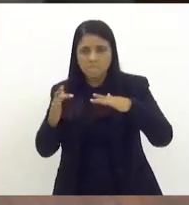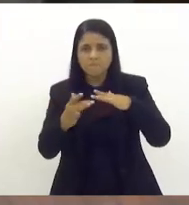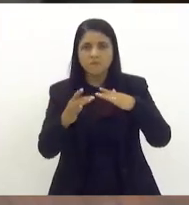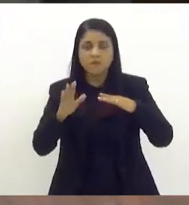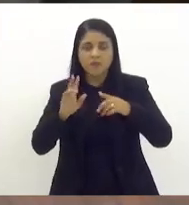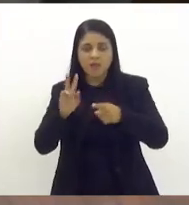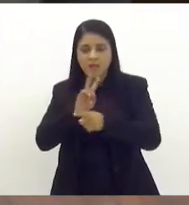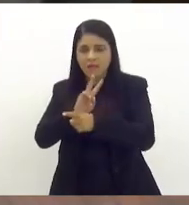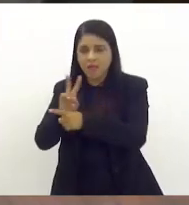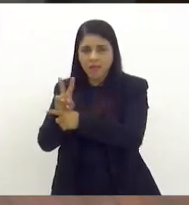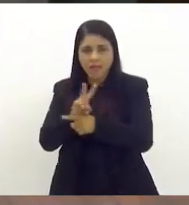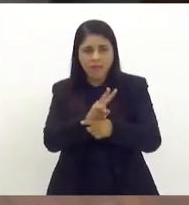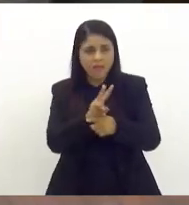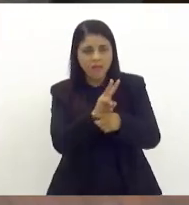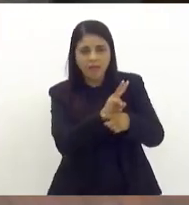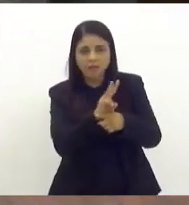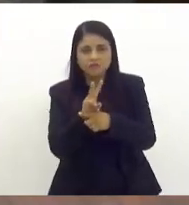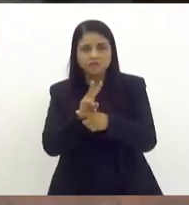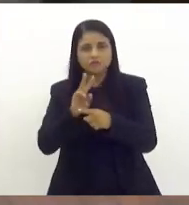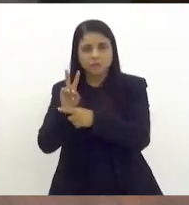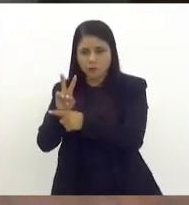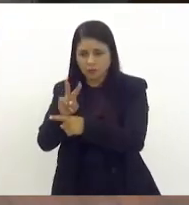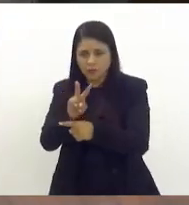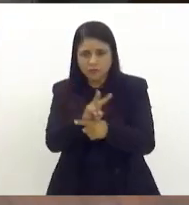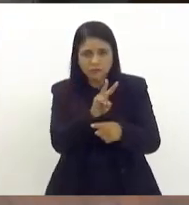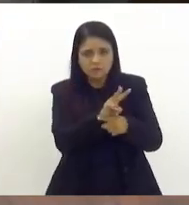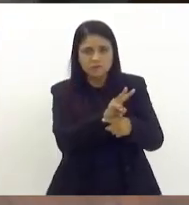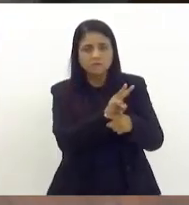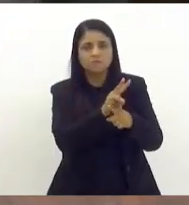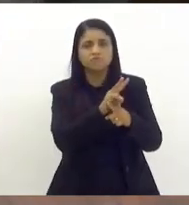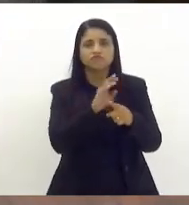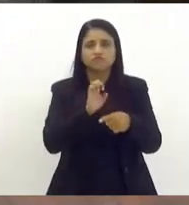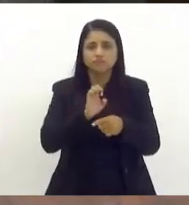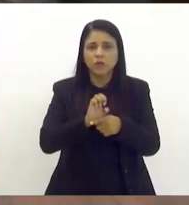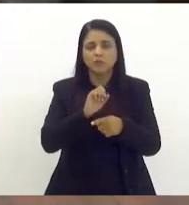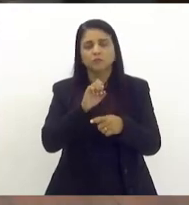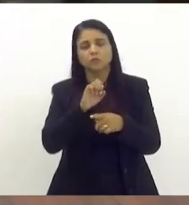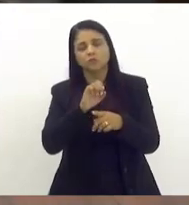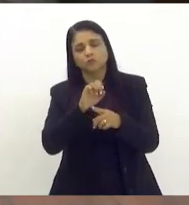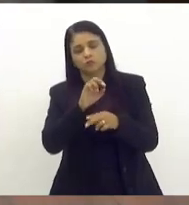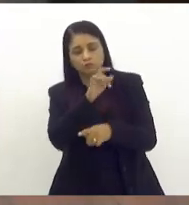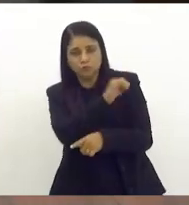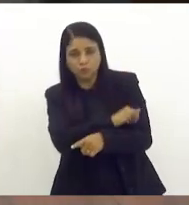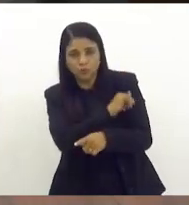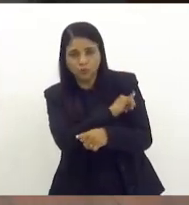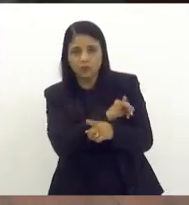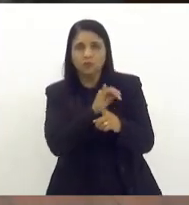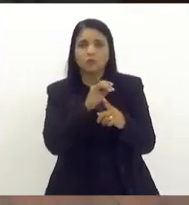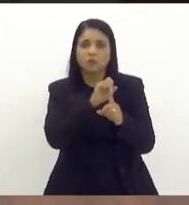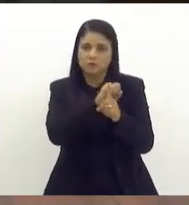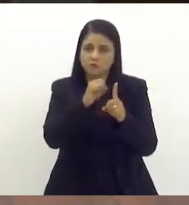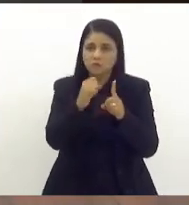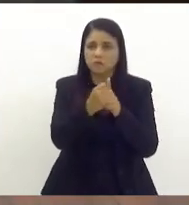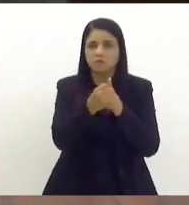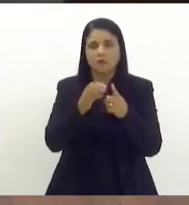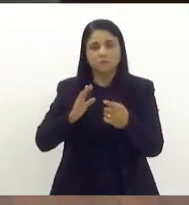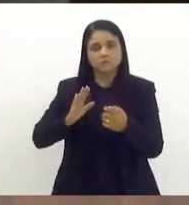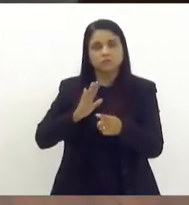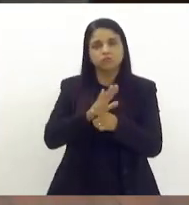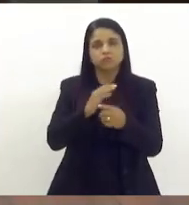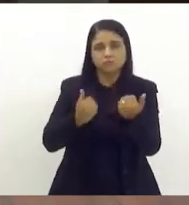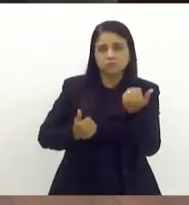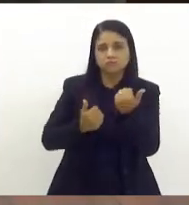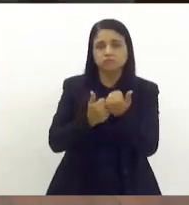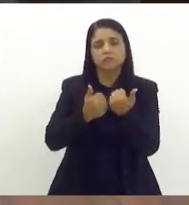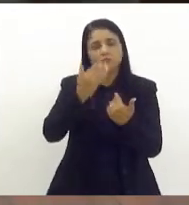sócio assistencial do Estado do Rio de Janeiro possam se recuperar muito bem-vindo esse projeto na tarde de hoje o senhor presidente